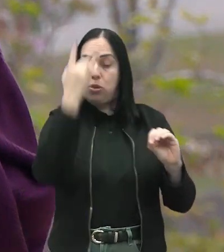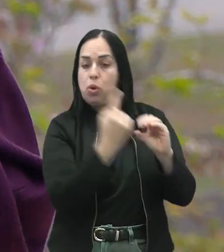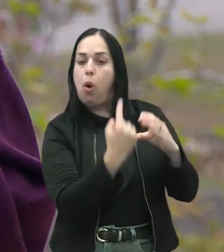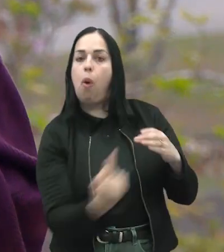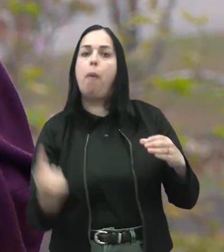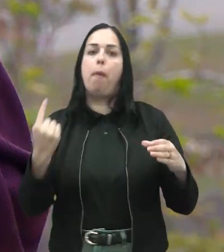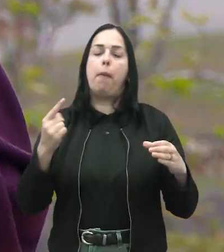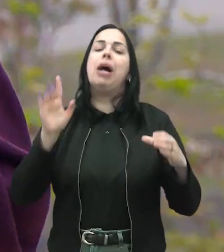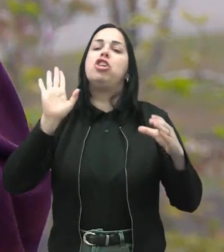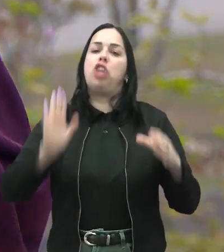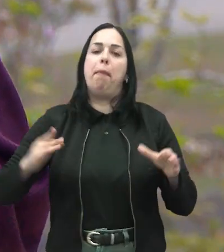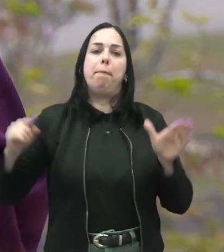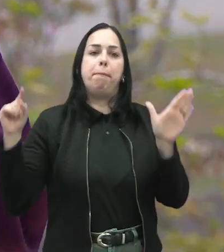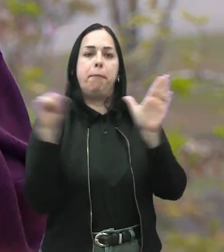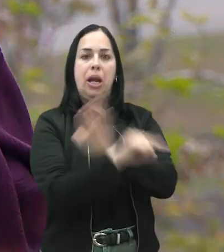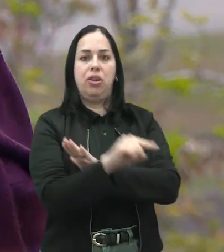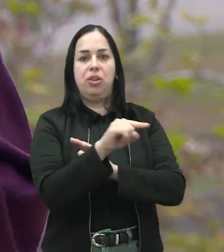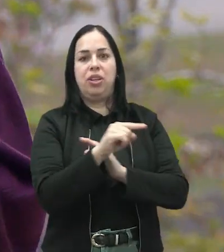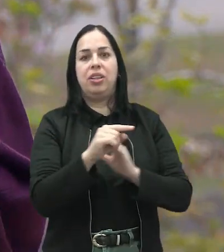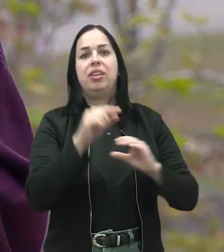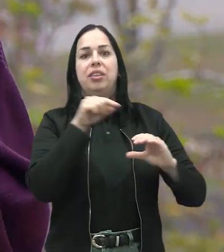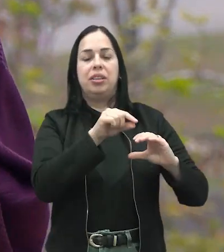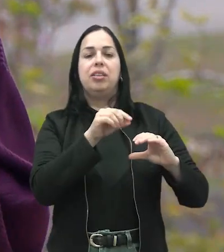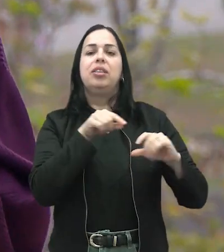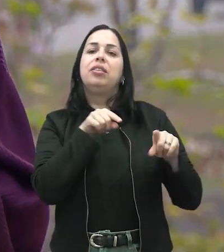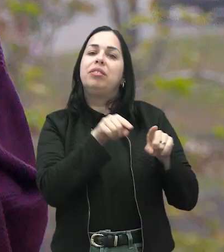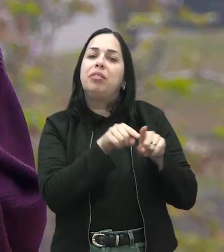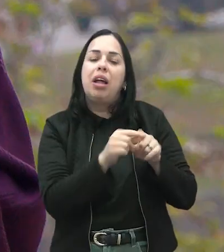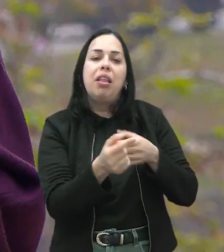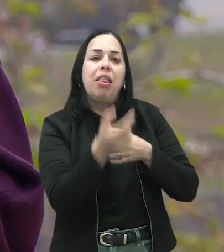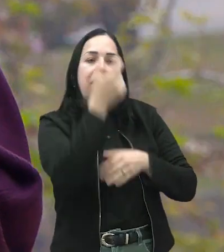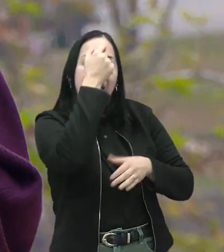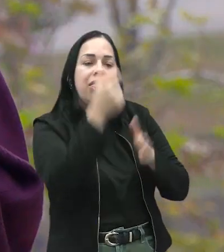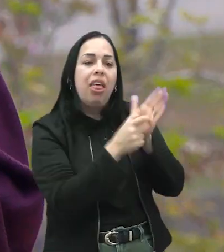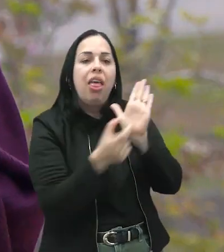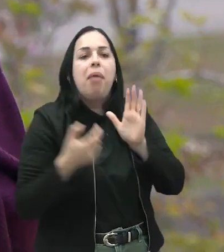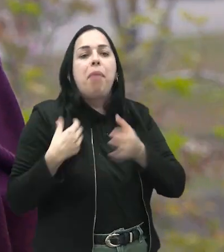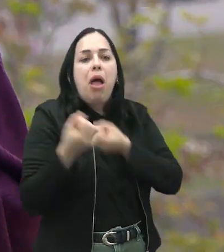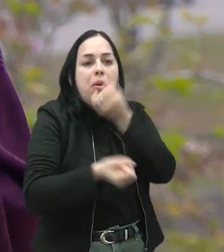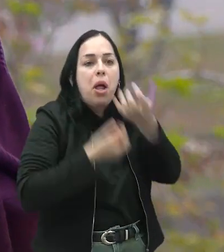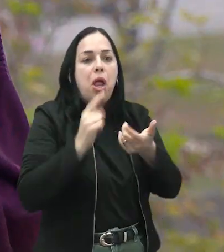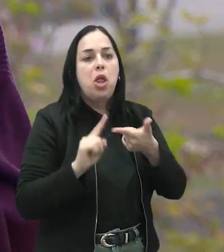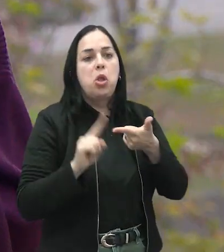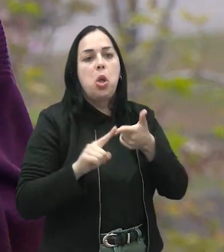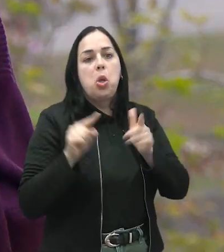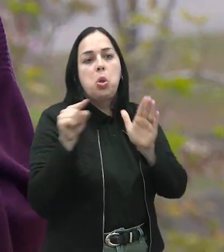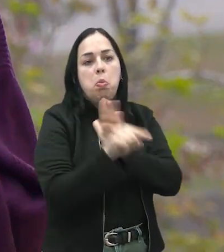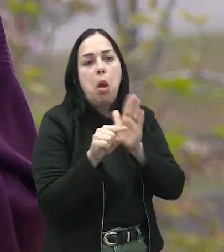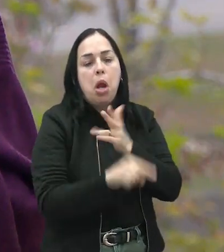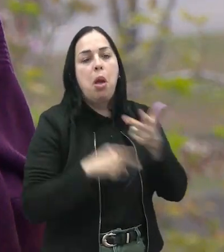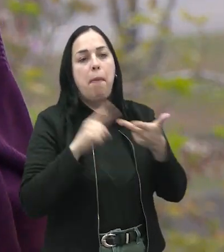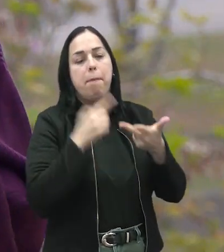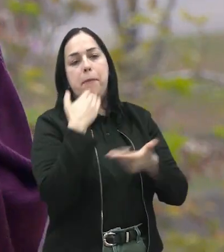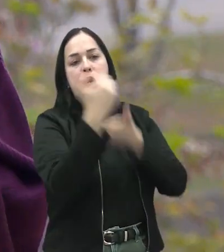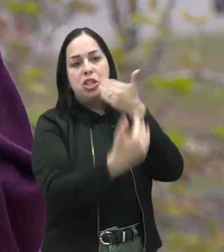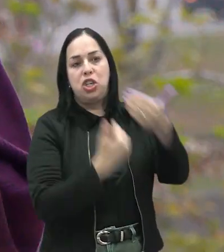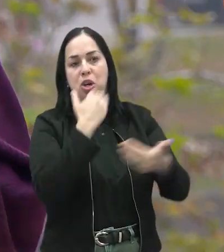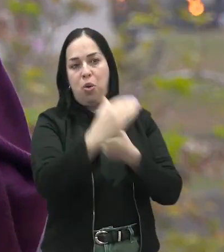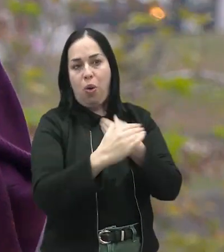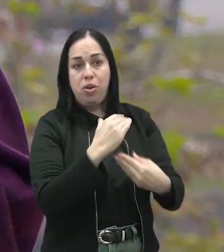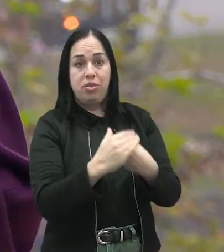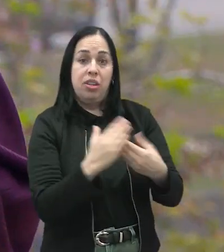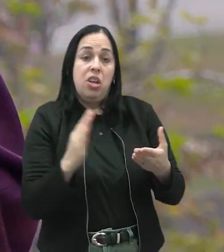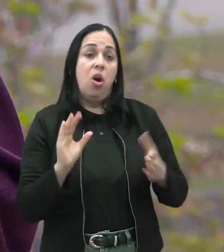pessoas já recorreu aos chamados chatbots interativos para desabafar, tirar dúvidas, buscar conselhos